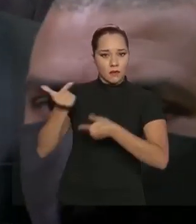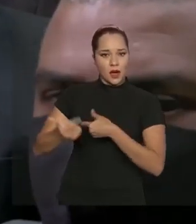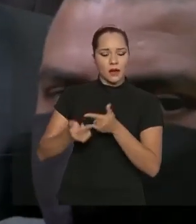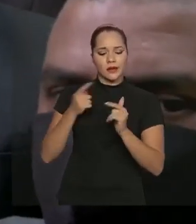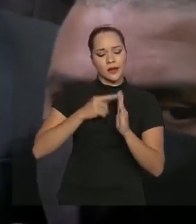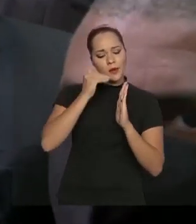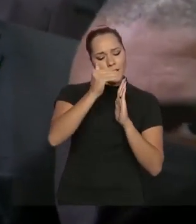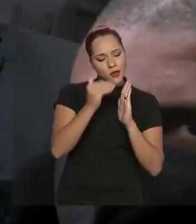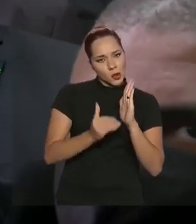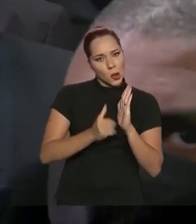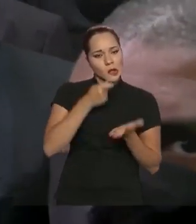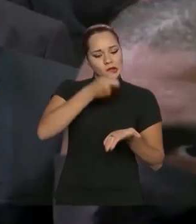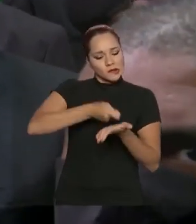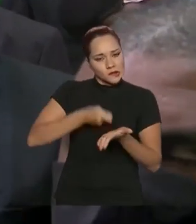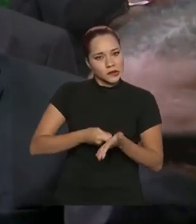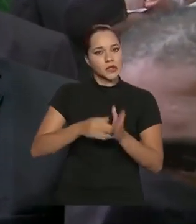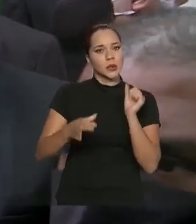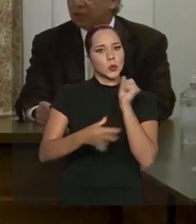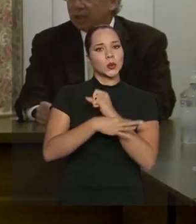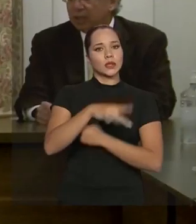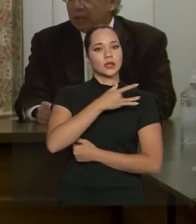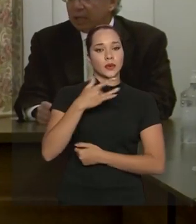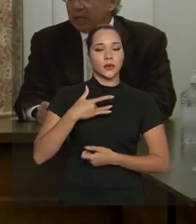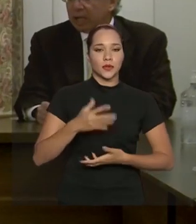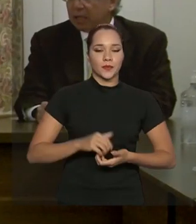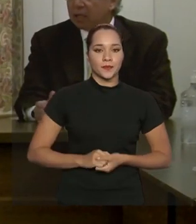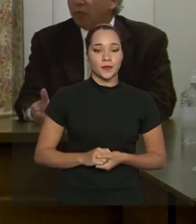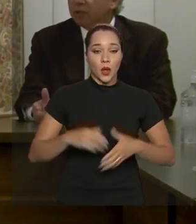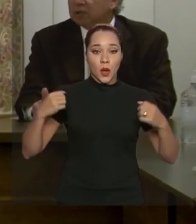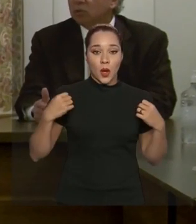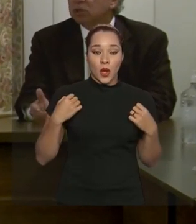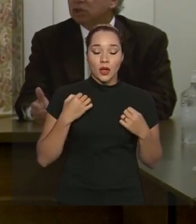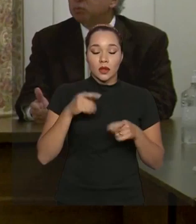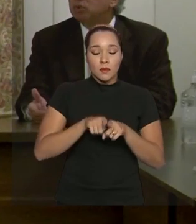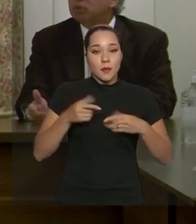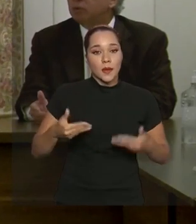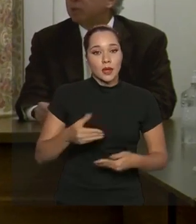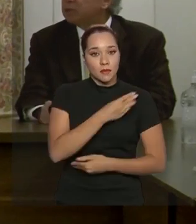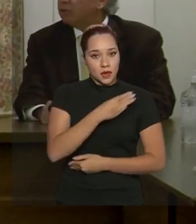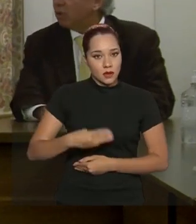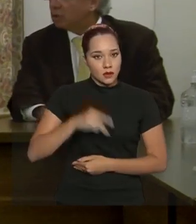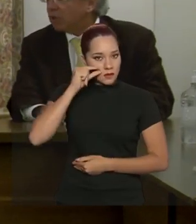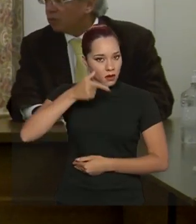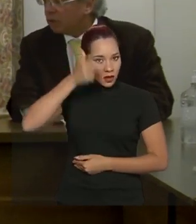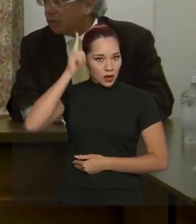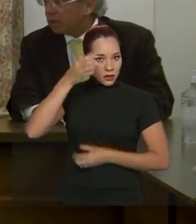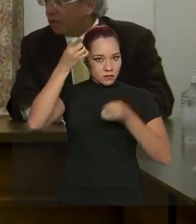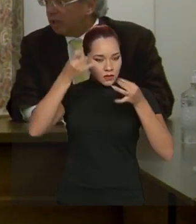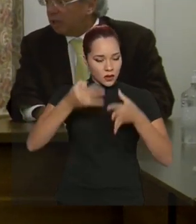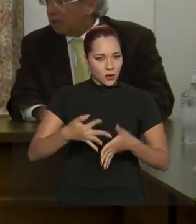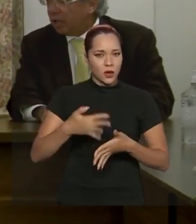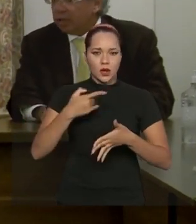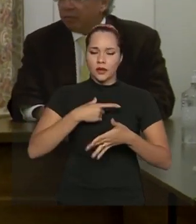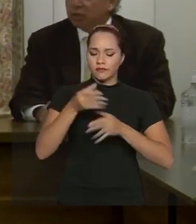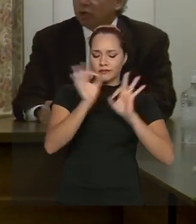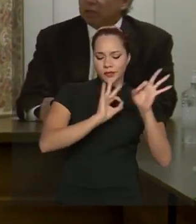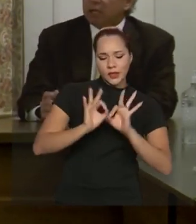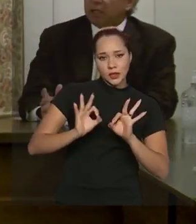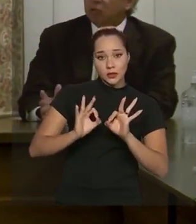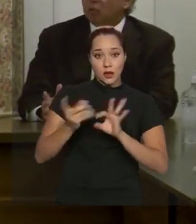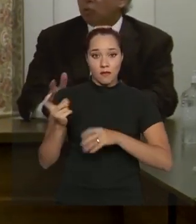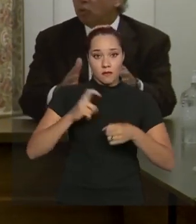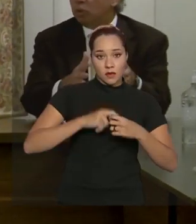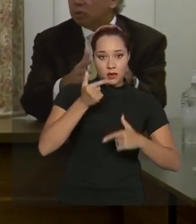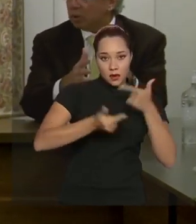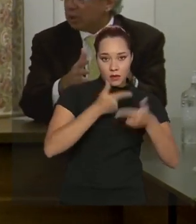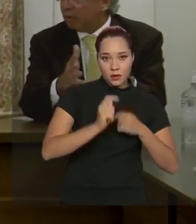protocolos rígidos de segurança e de saúde. O ministro Paulo Guedes defendeu que um sistema de proteção social foi montado, mas que o retorno às atividades